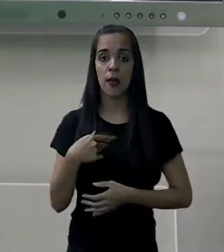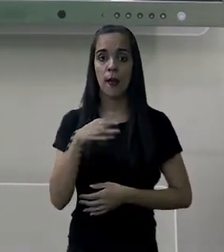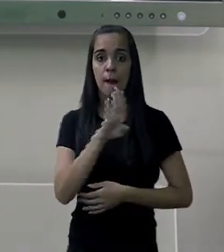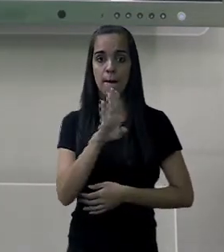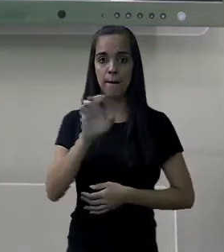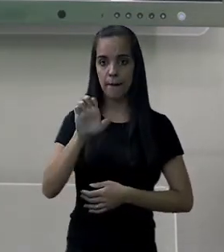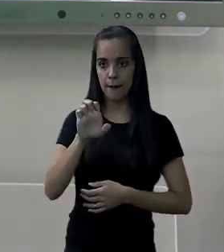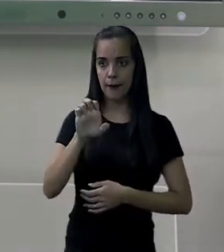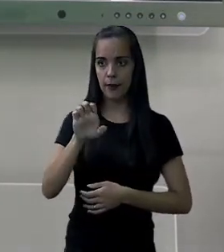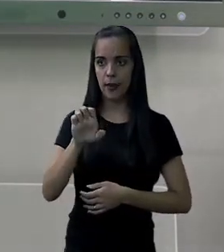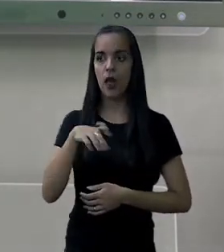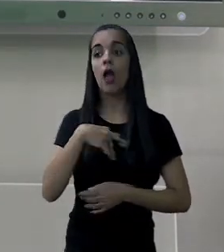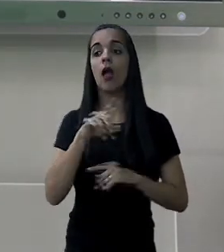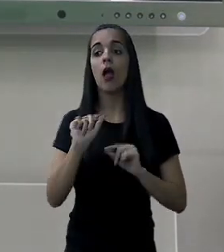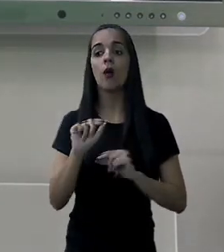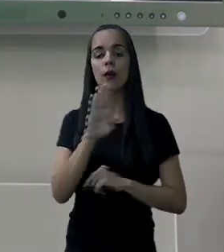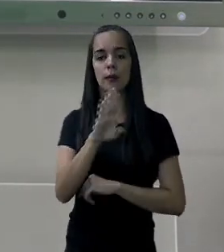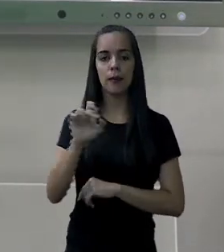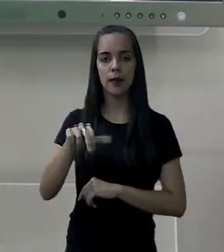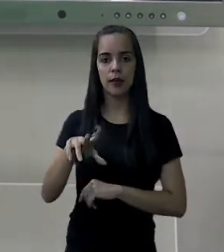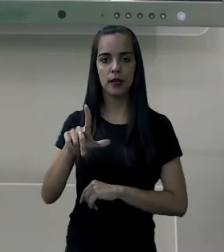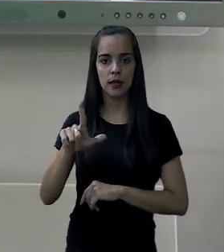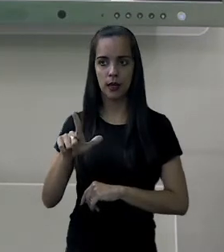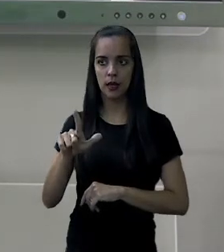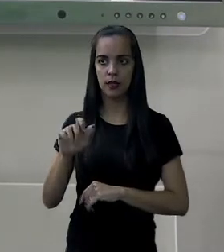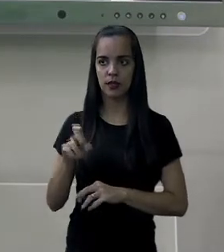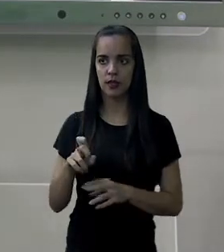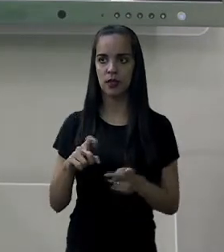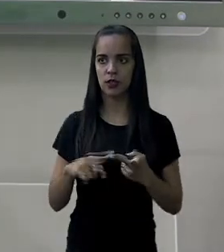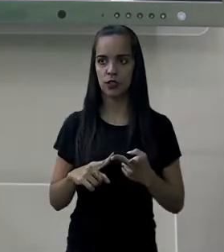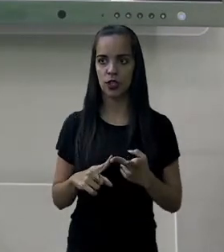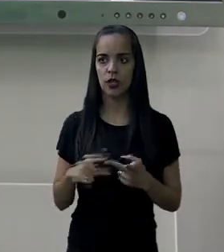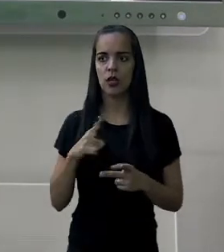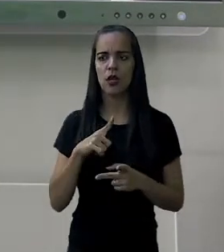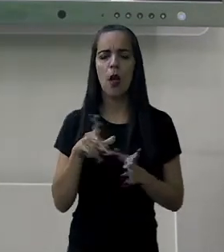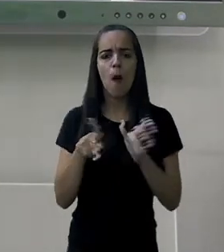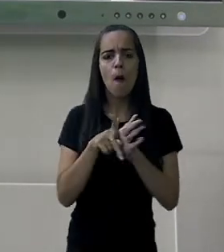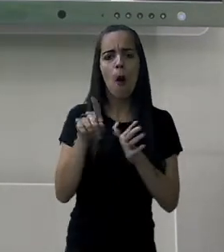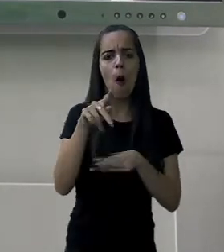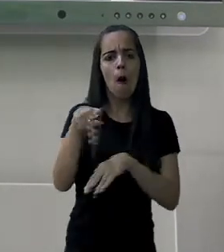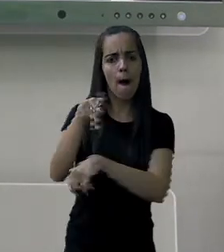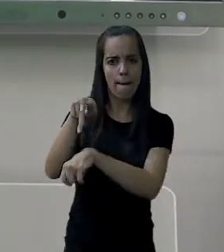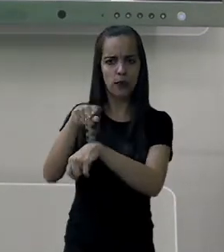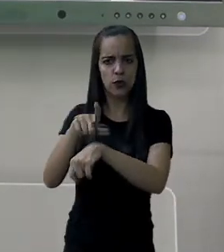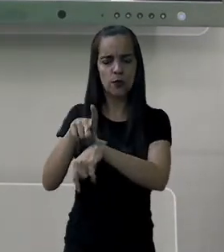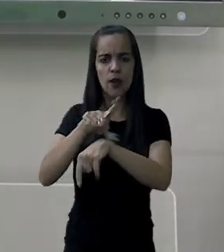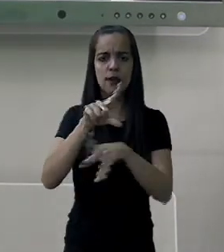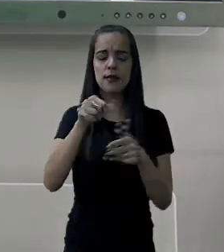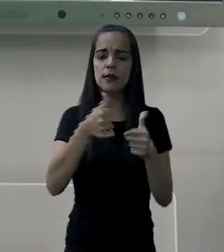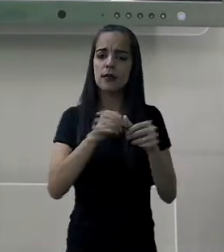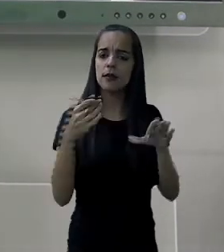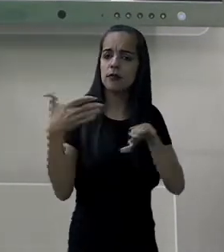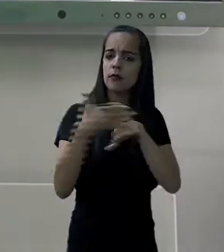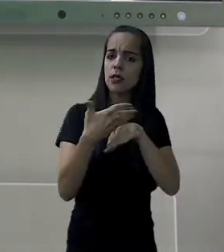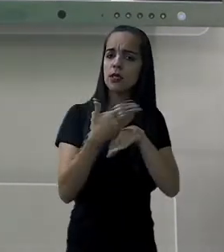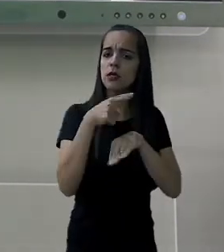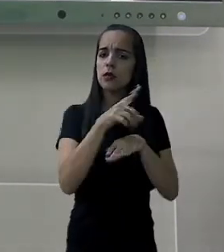B de Bélgica, Ne de Nederland e Lux de